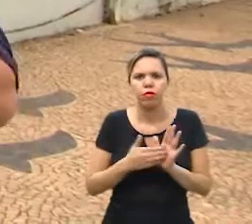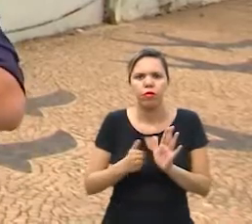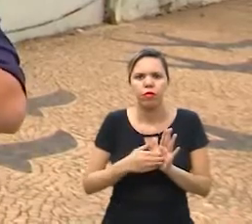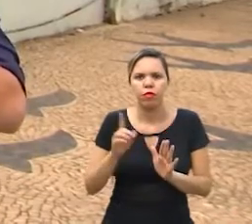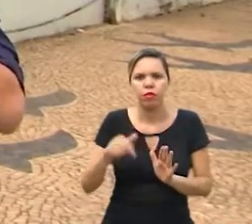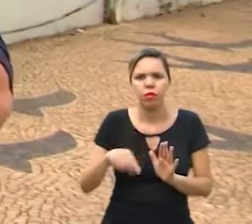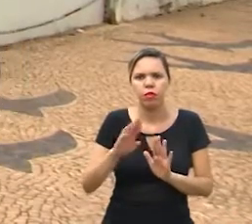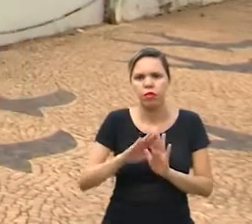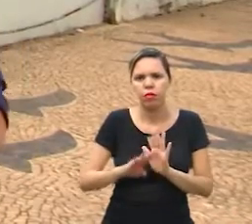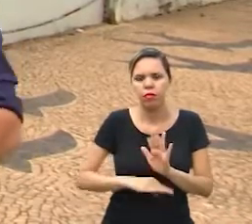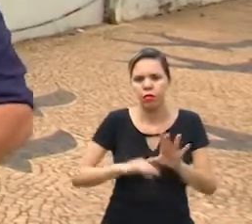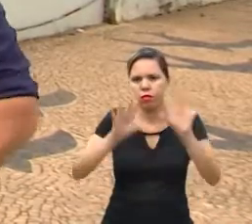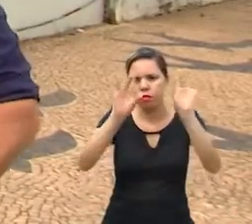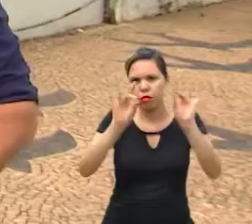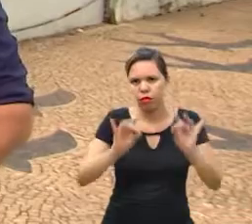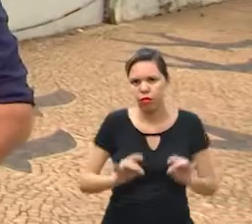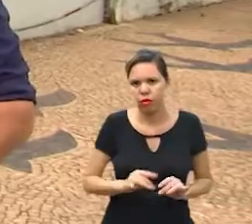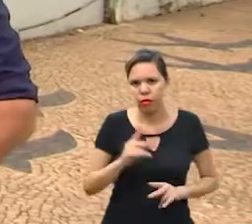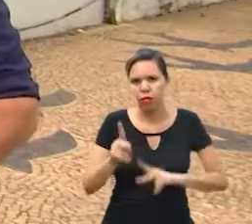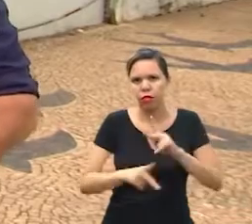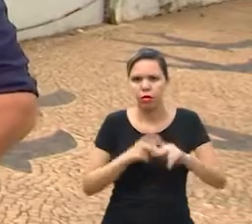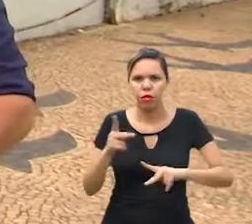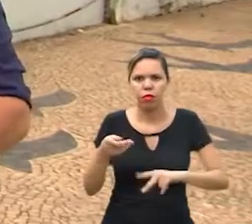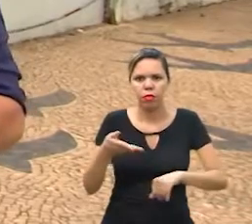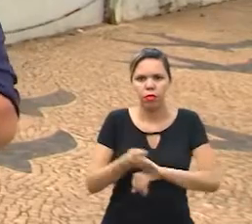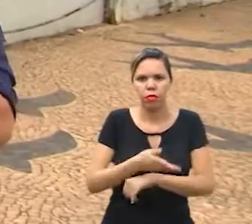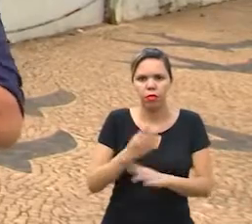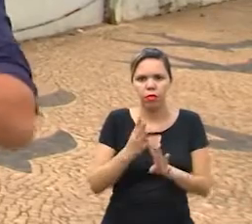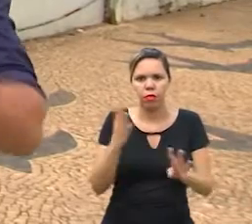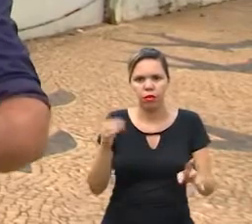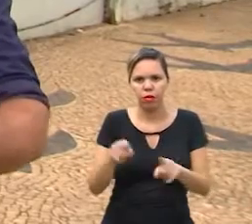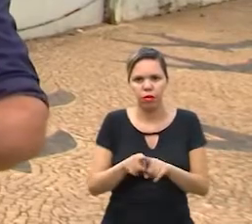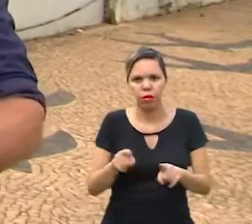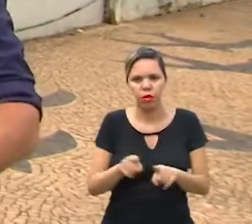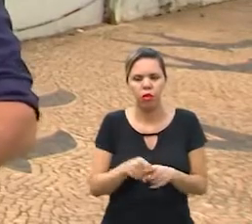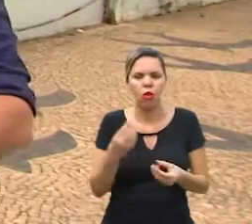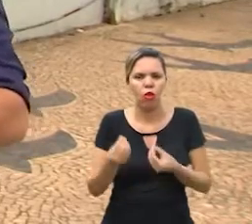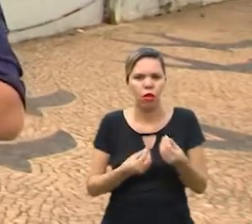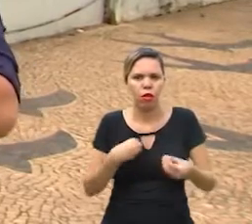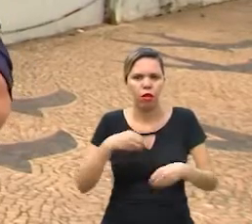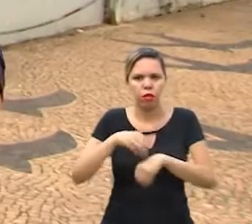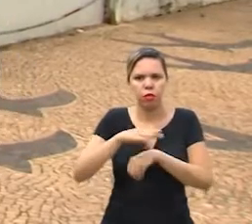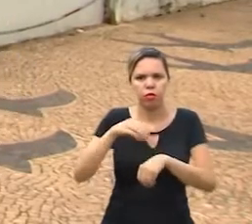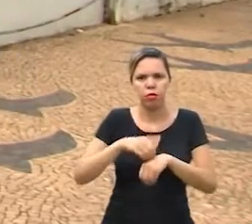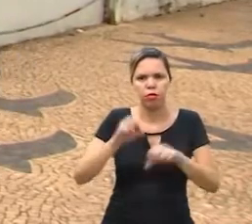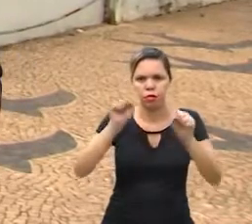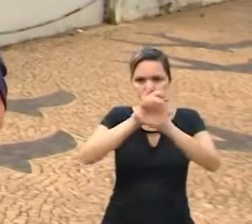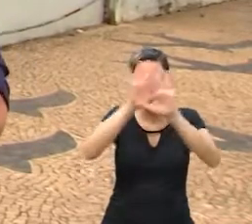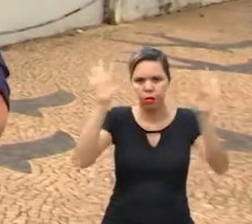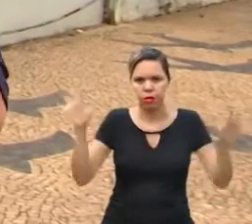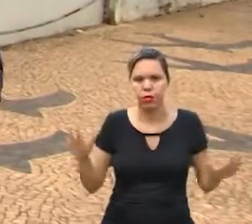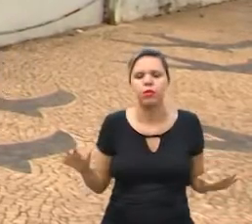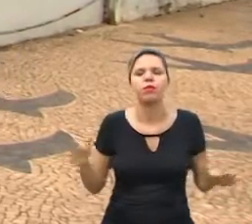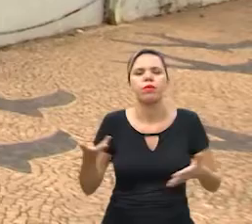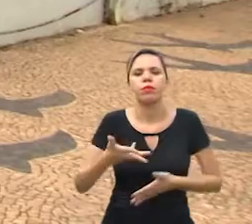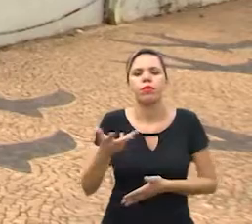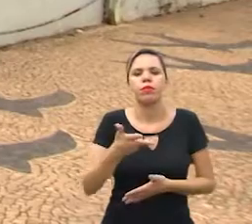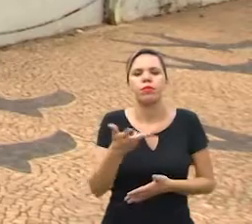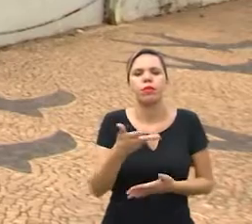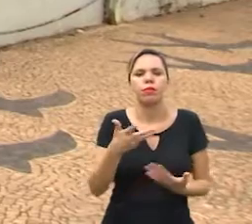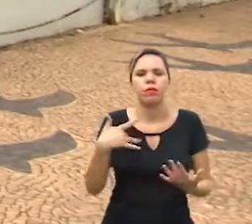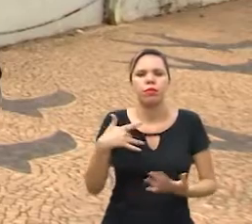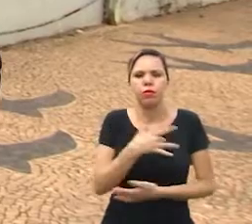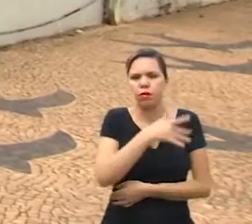que o vereador propõe é uma lista detalhada dos pacientes que estão na fila. Uma forma de trazer mais transparência